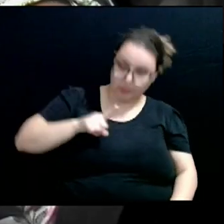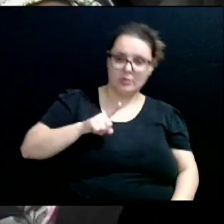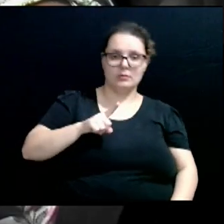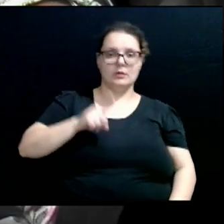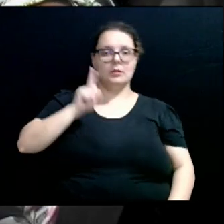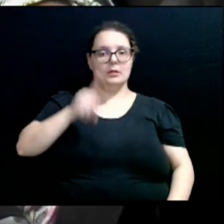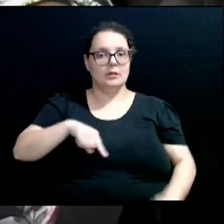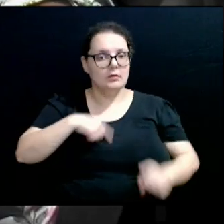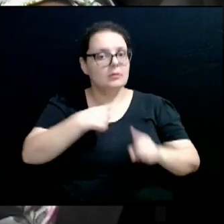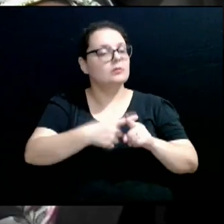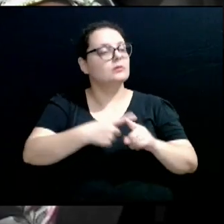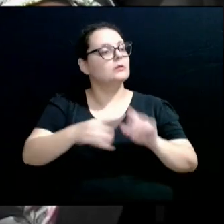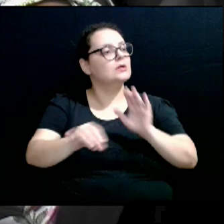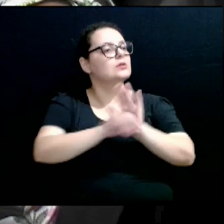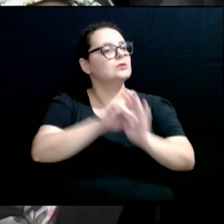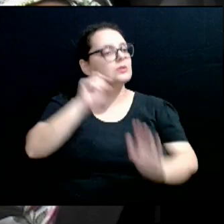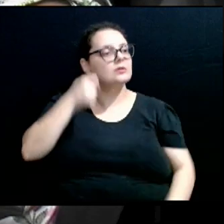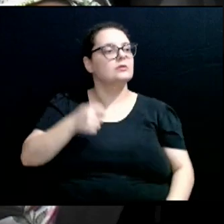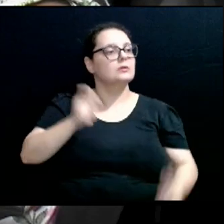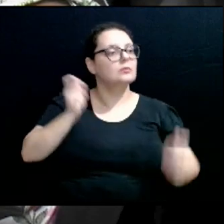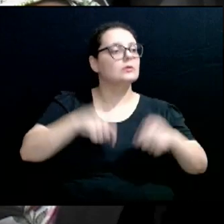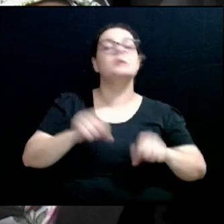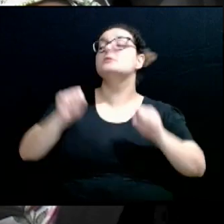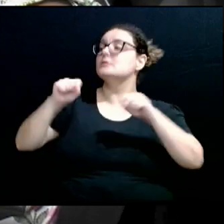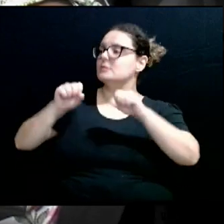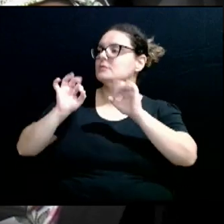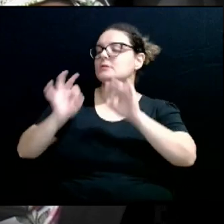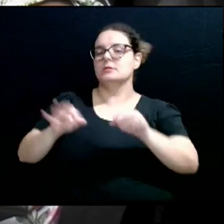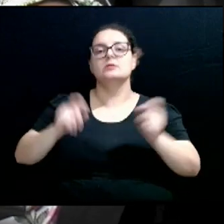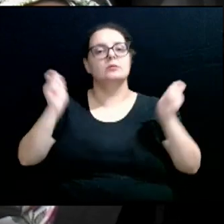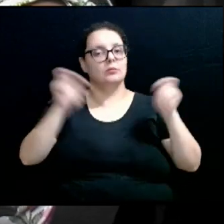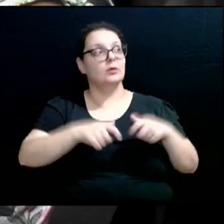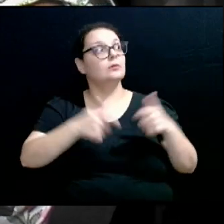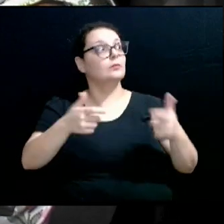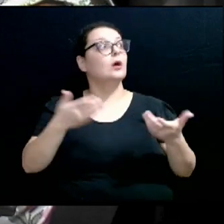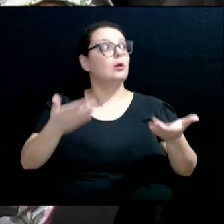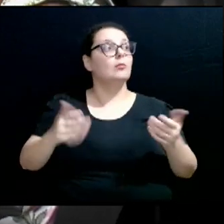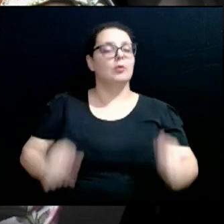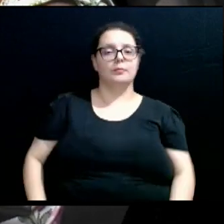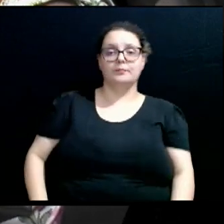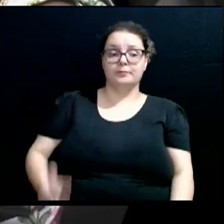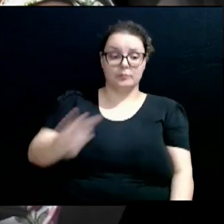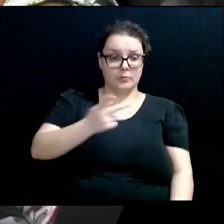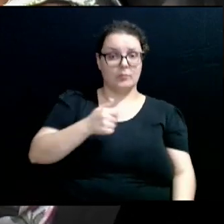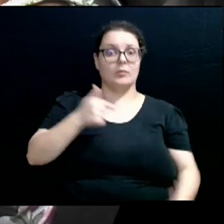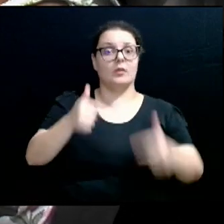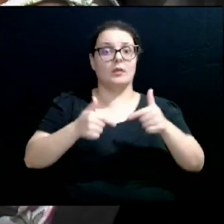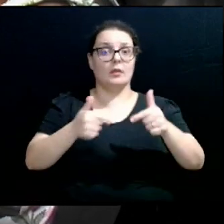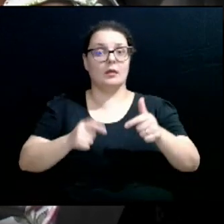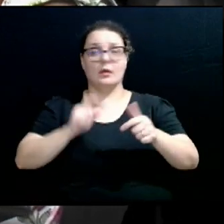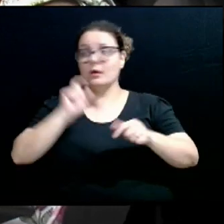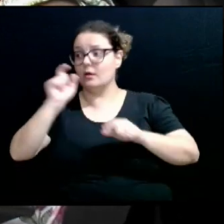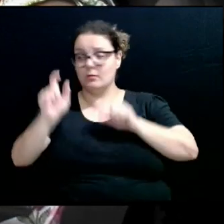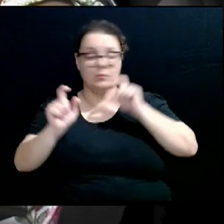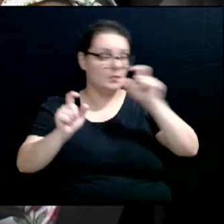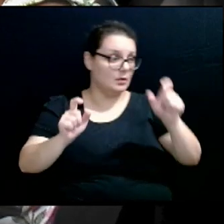Exatamente. É muito potente isso. Muito potente. Bom, vocês duas trabalham com palavra e memória, certo? De que maneira